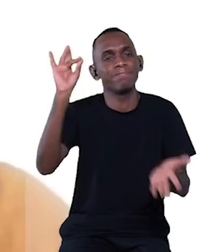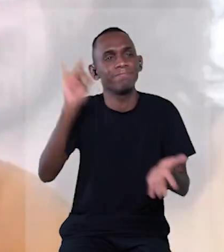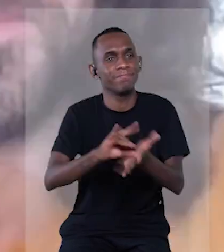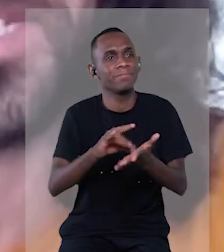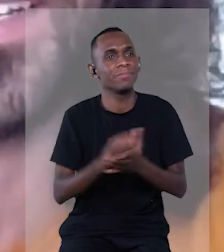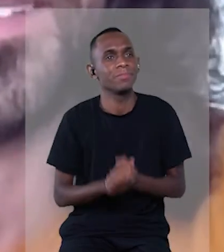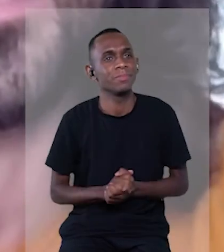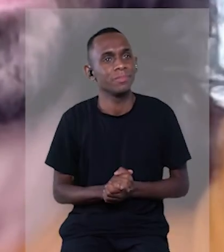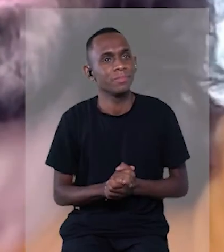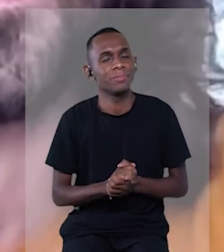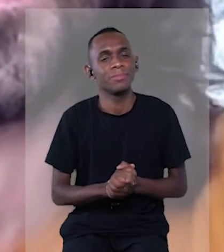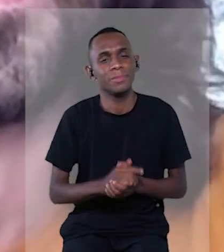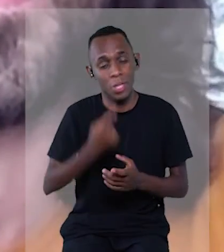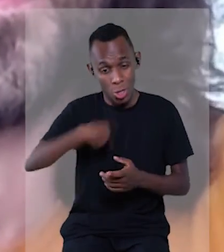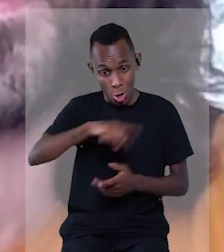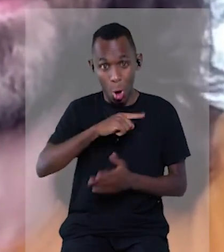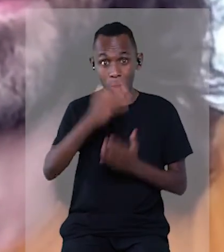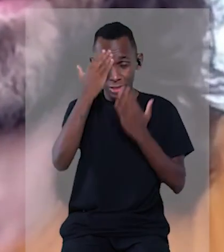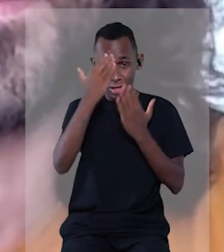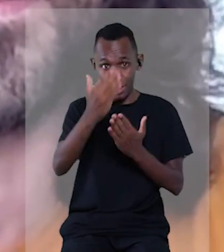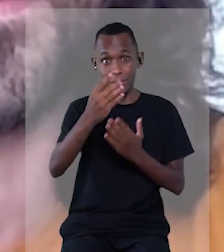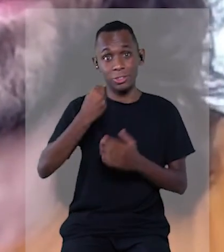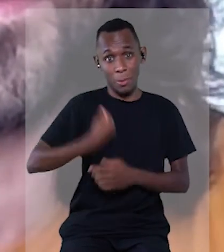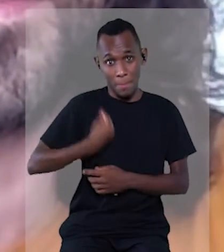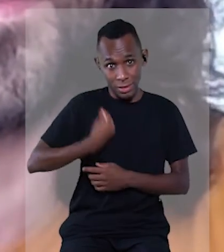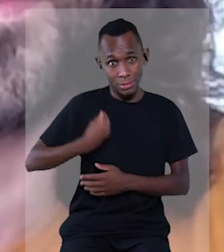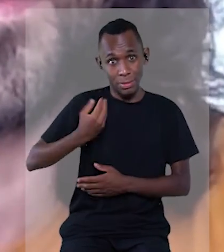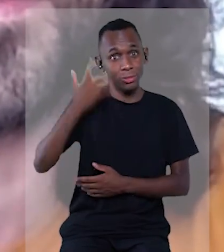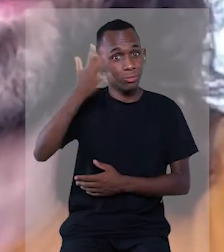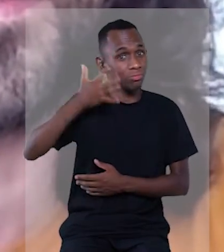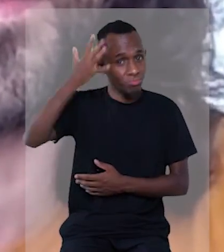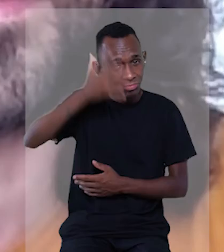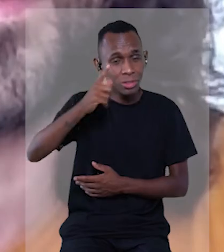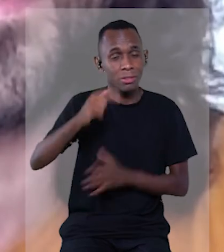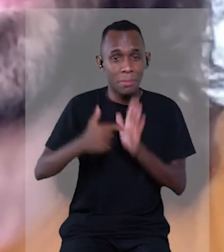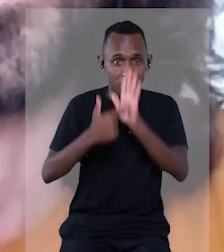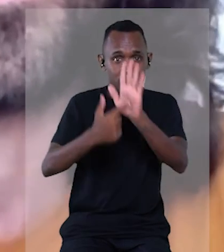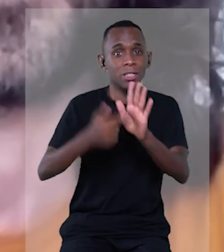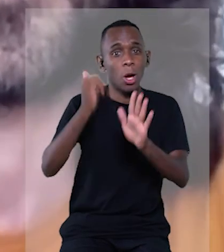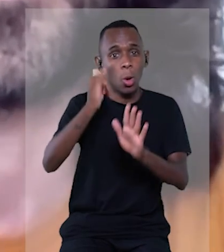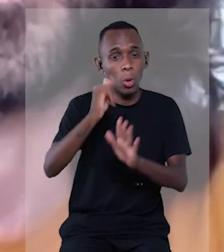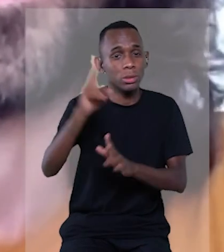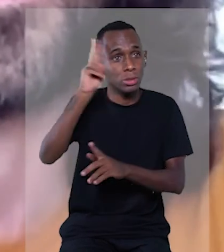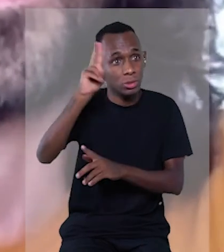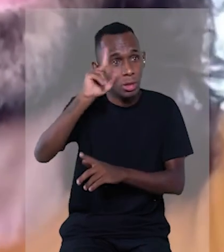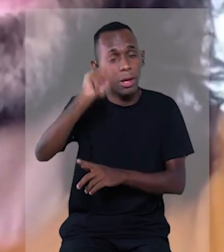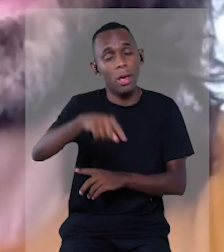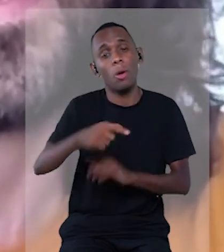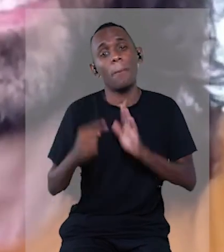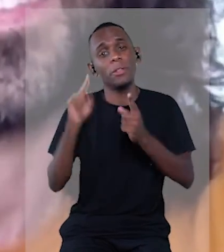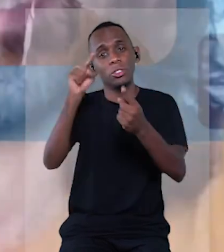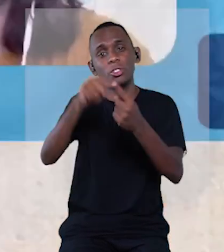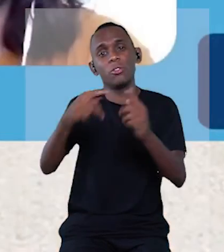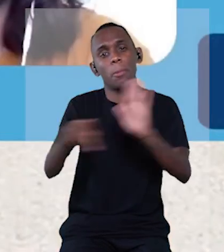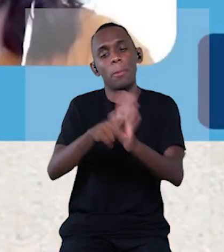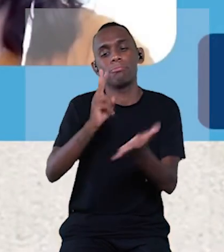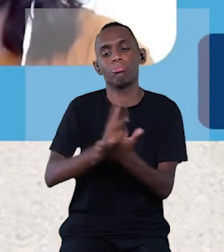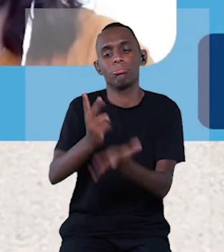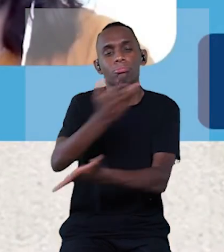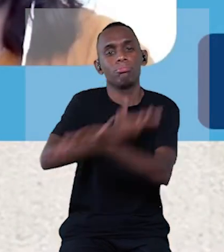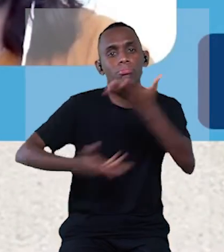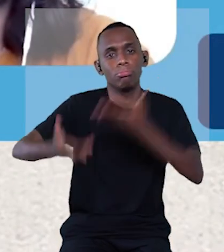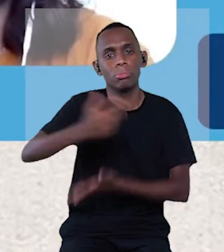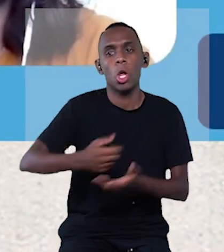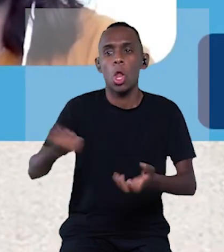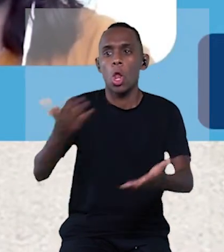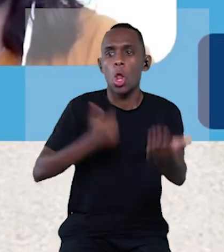obrigado, Josane, brigadão. A gente que agradece demais a sua presença aqui, de contar a sua história. Esse é o papel do Sempre um